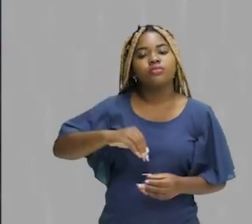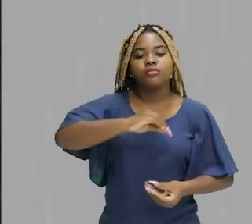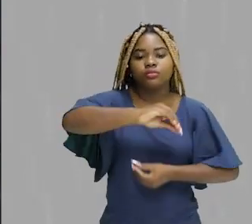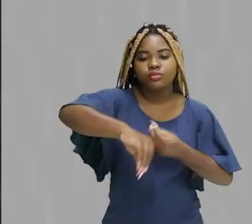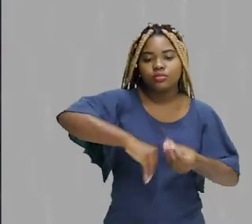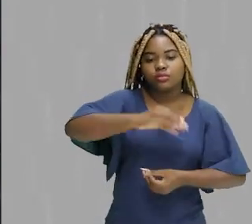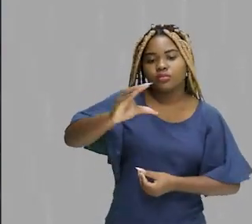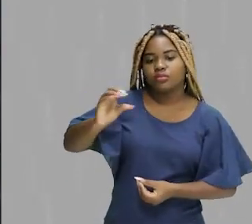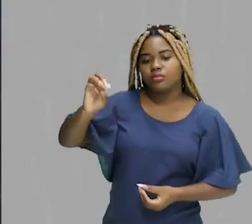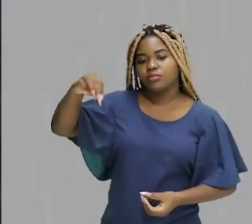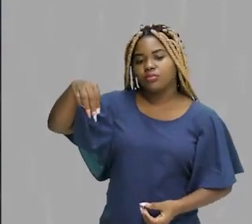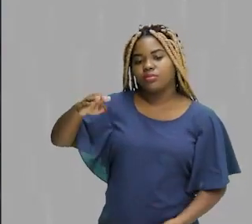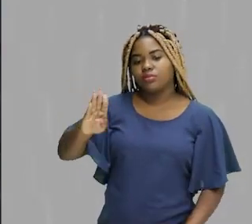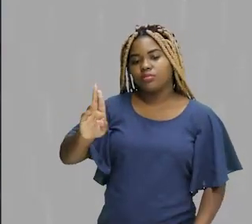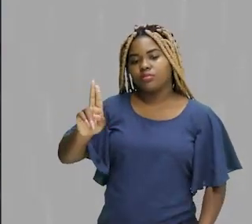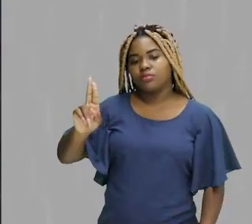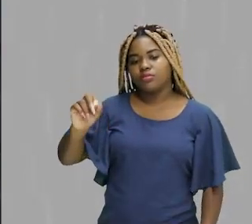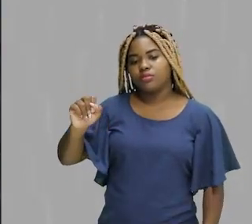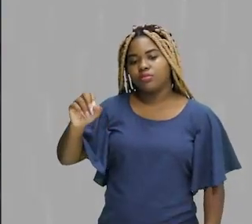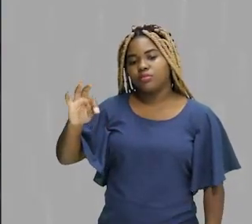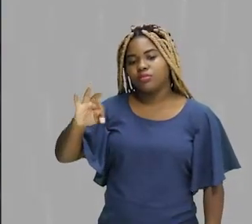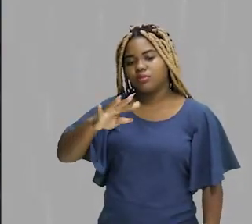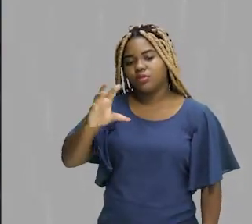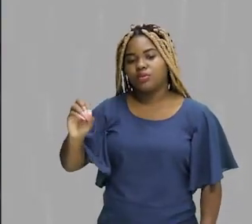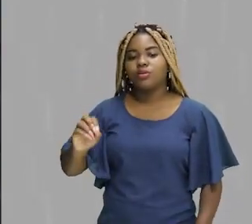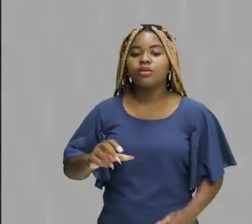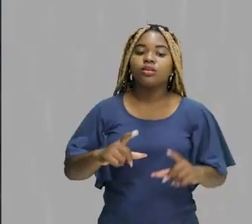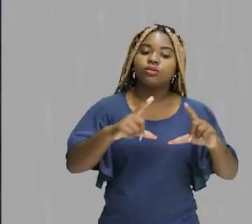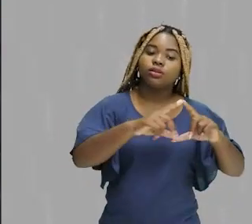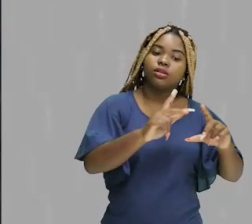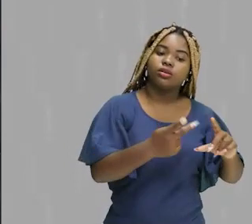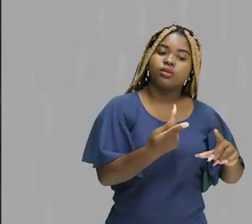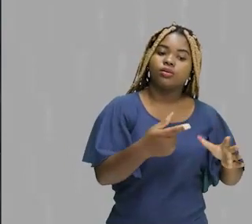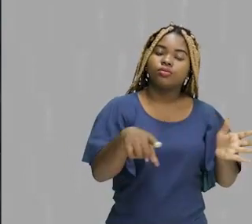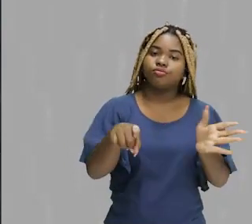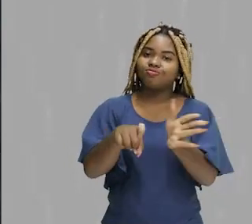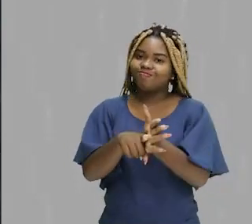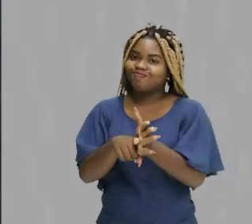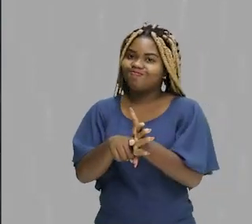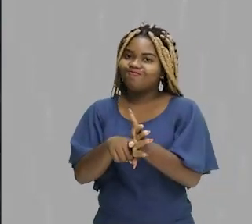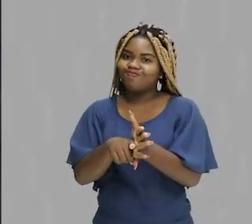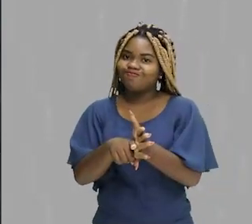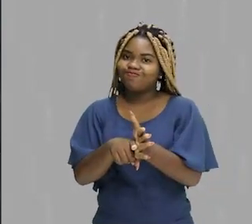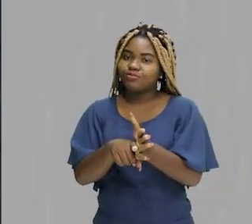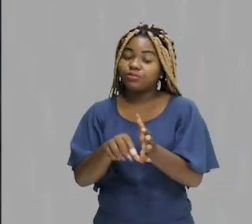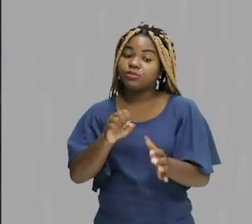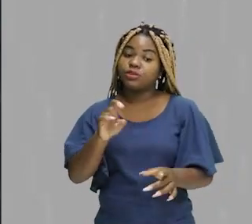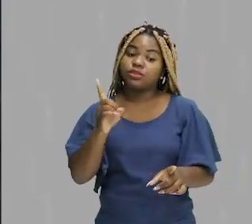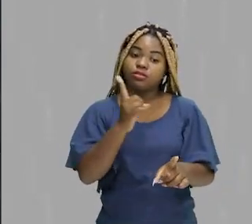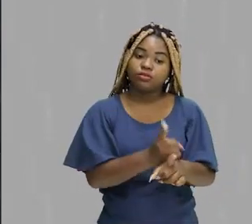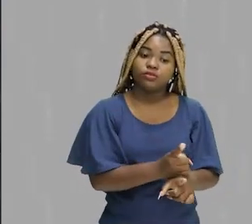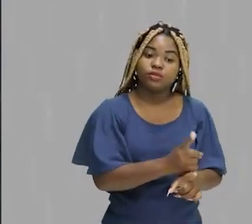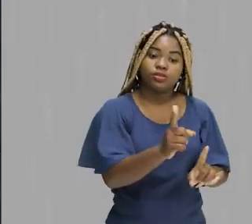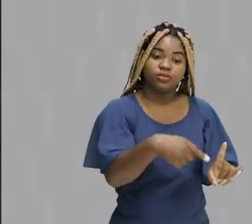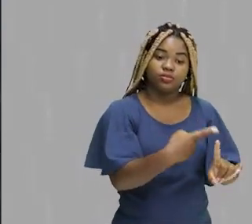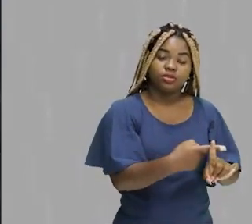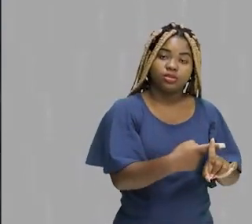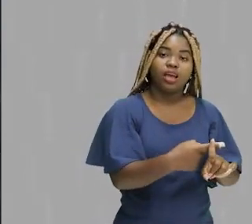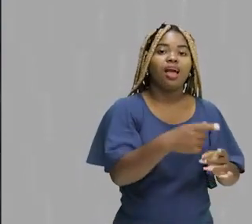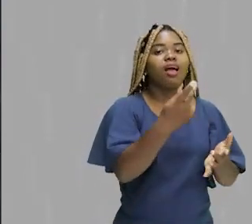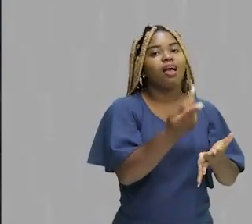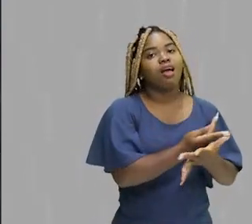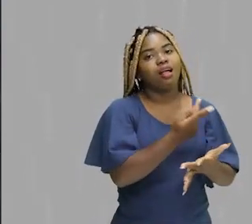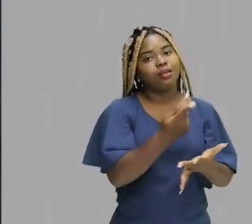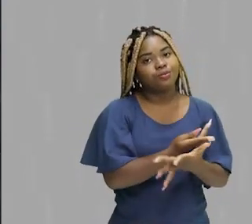então o ΔH tem que ser negativo. Então aqui, se você encontrasse um ΔH positivo, ó, estaria errado, e você